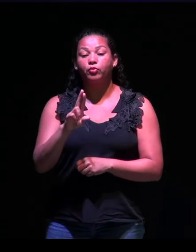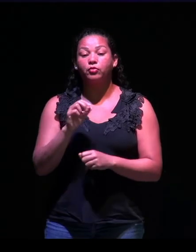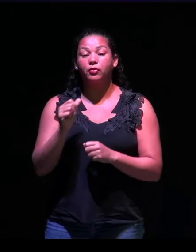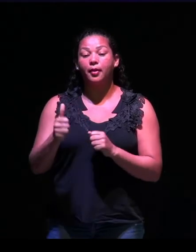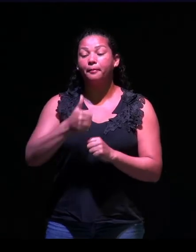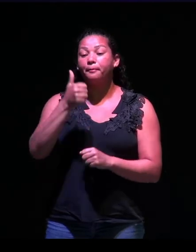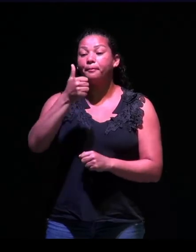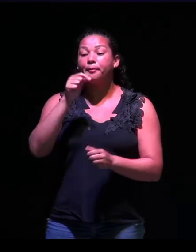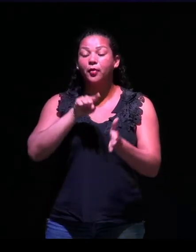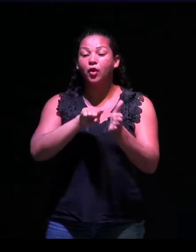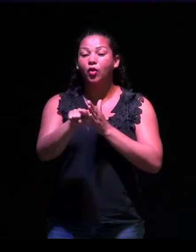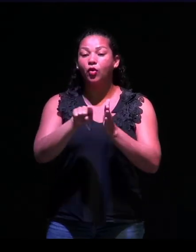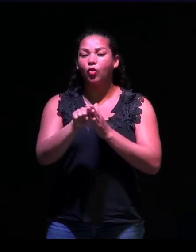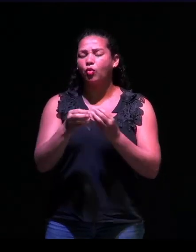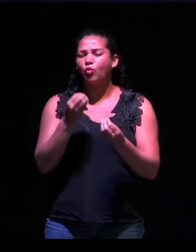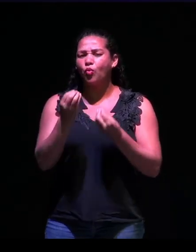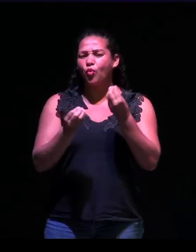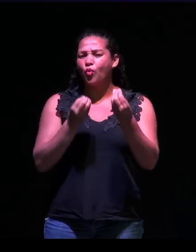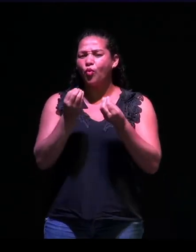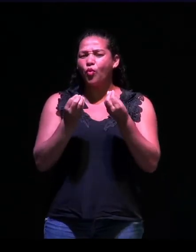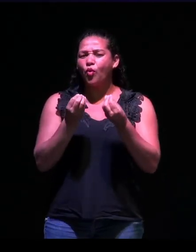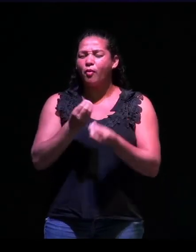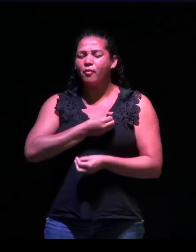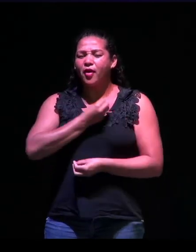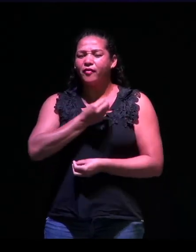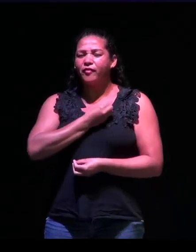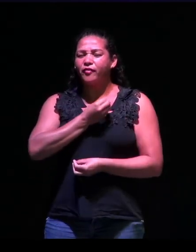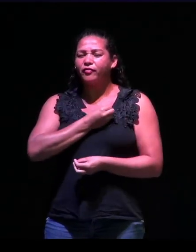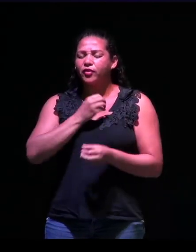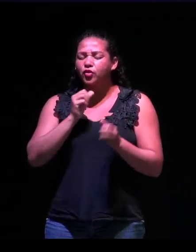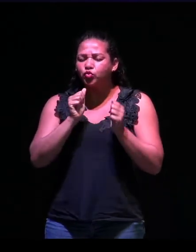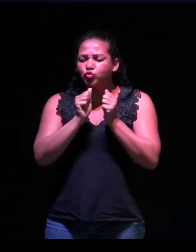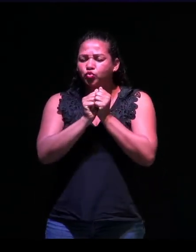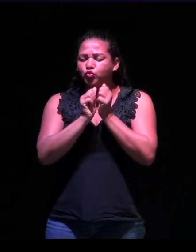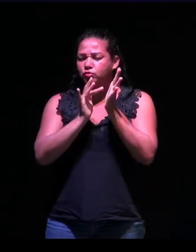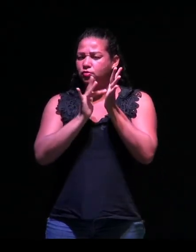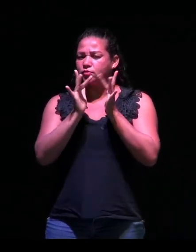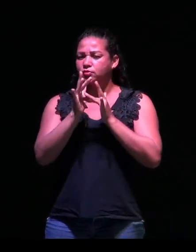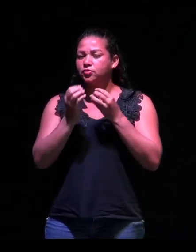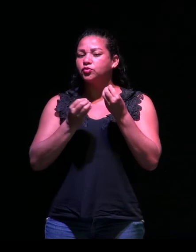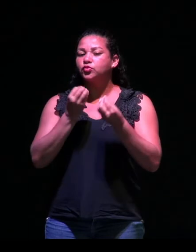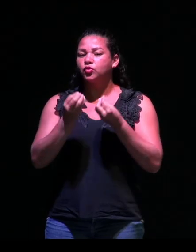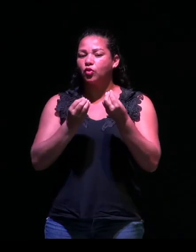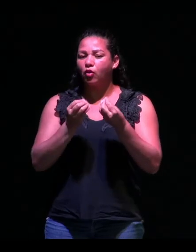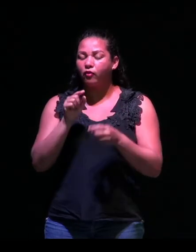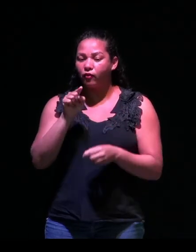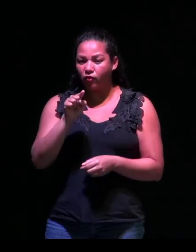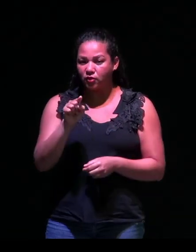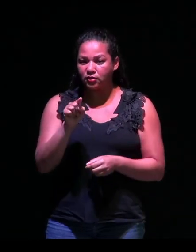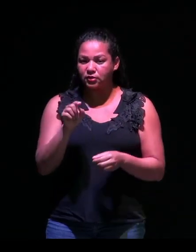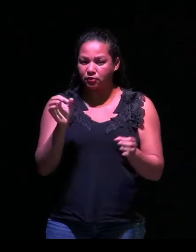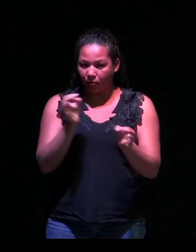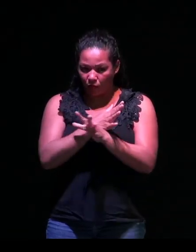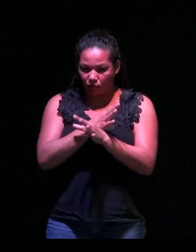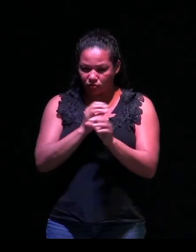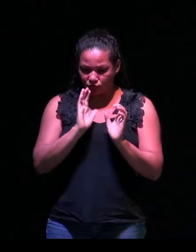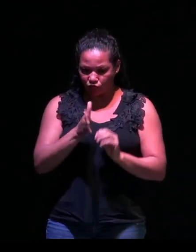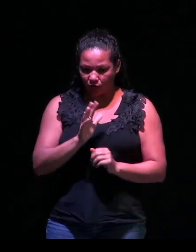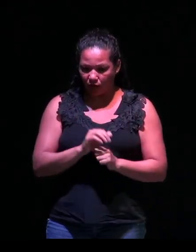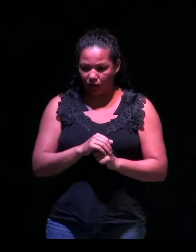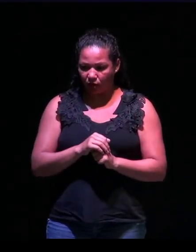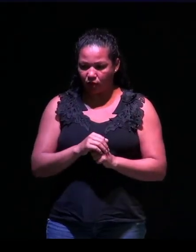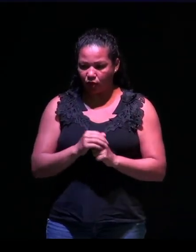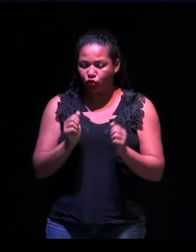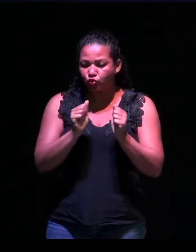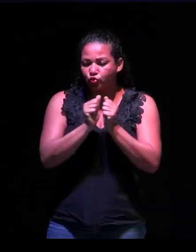foi: como está a sua vida com Deus? Se você está preparado para a volta de Jesus, como estaria preparado? Primeira